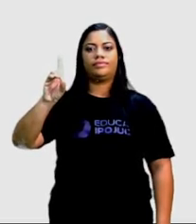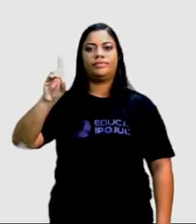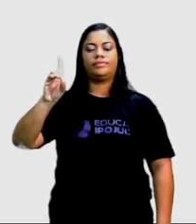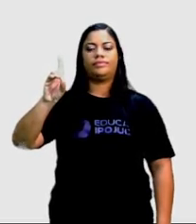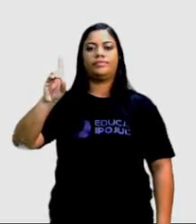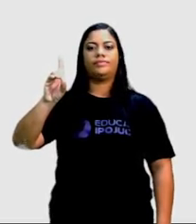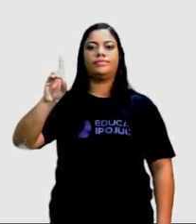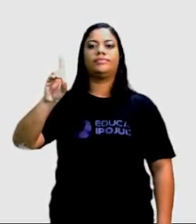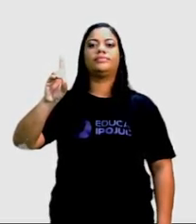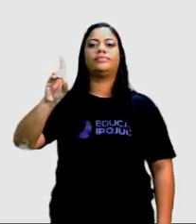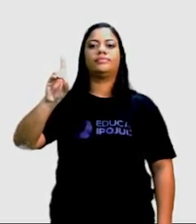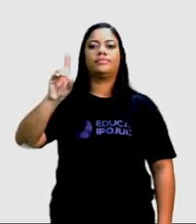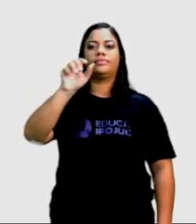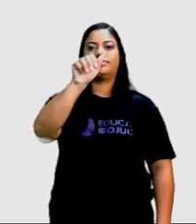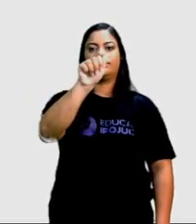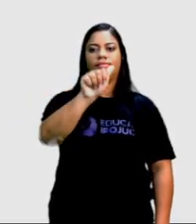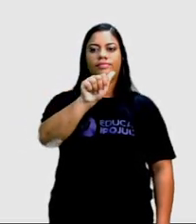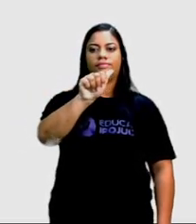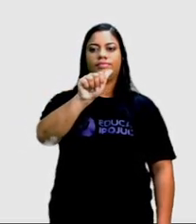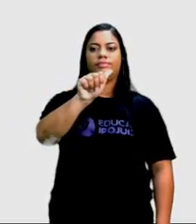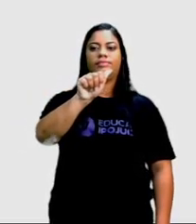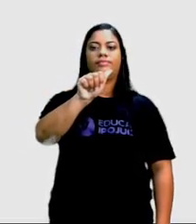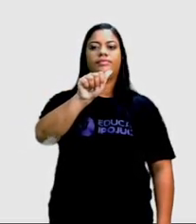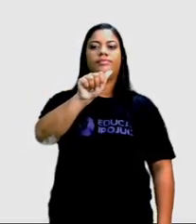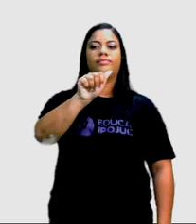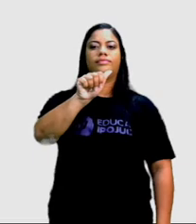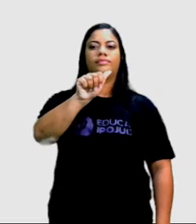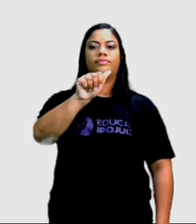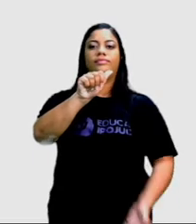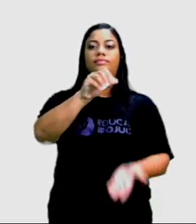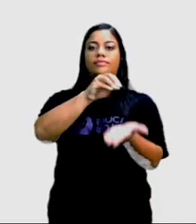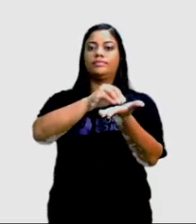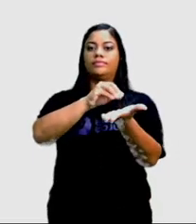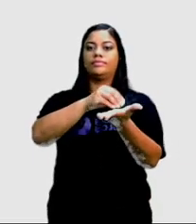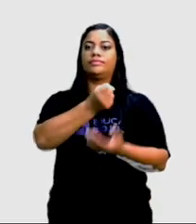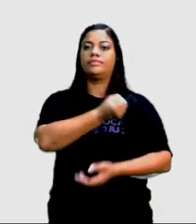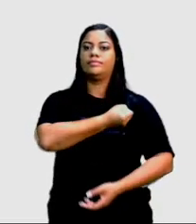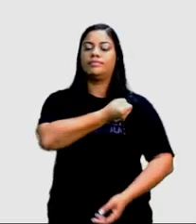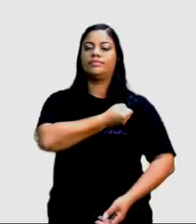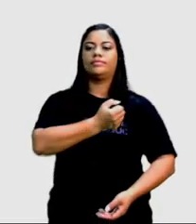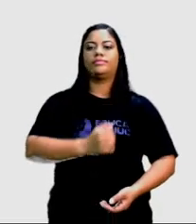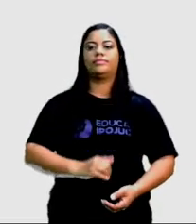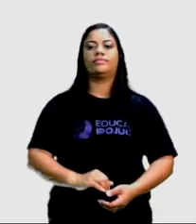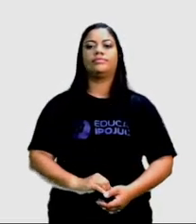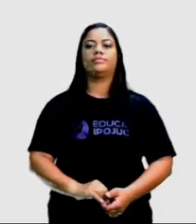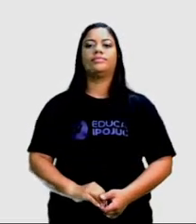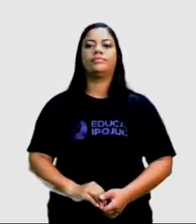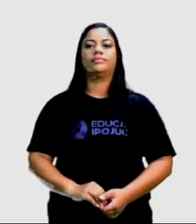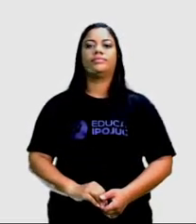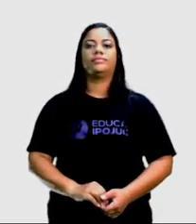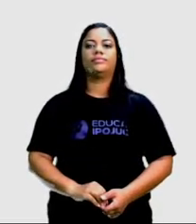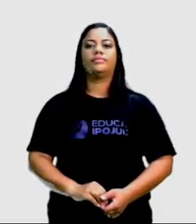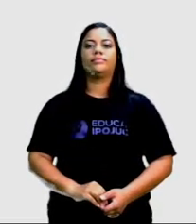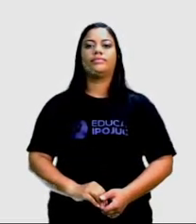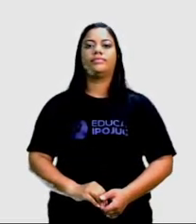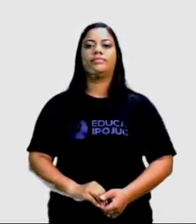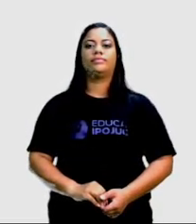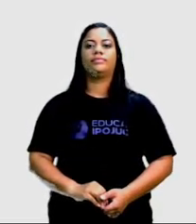que aqui, ó, na letra A, tá faltando um número. Na